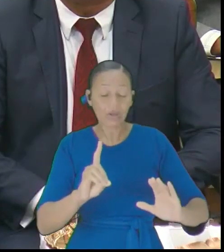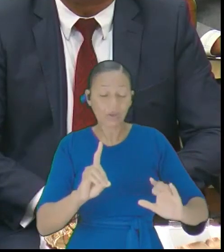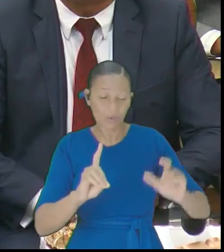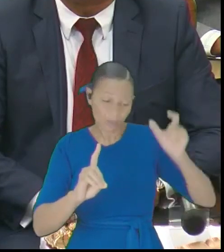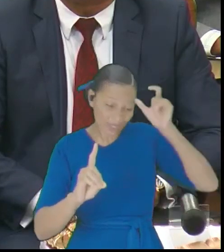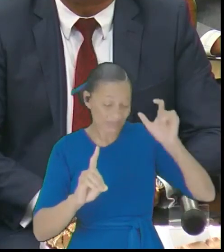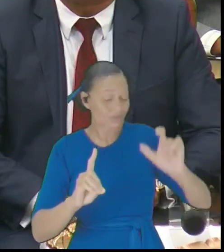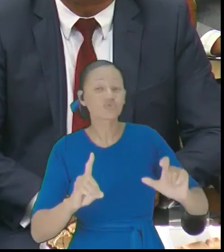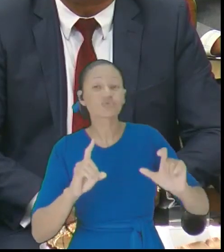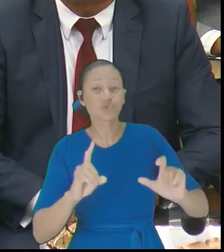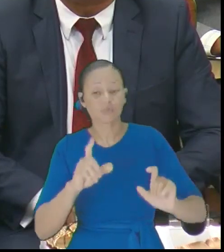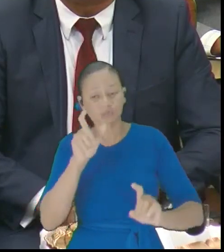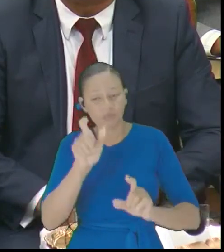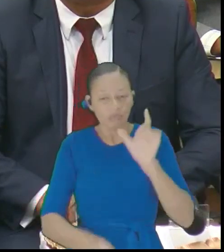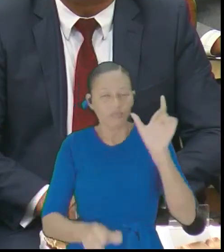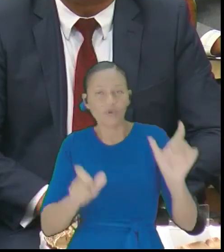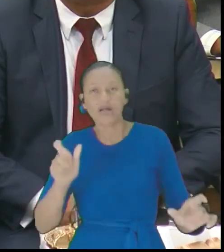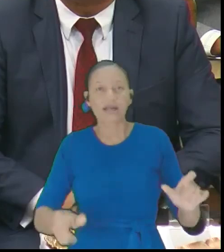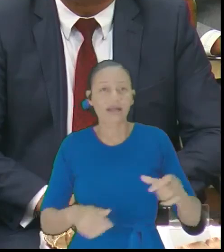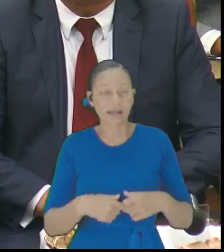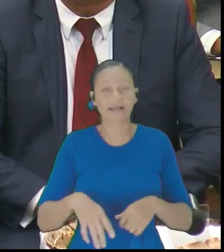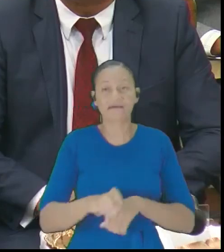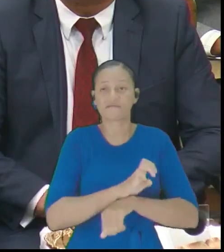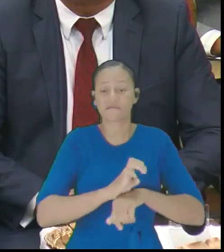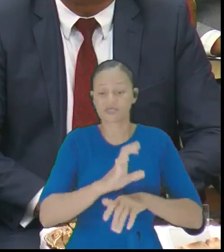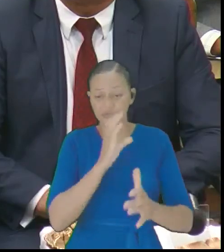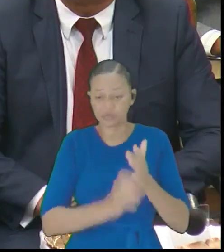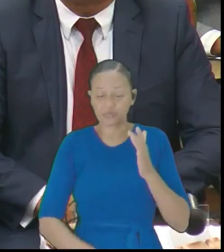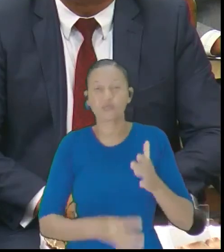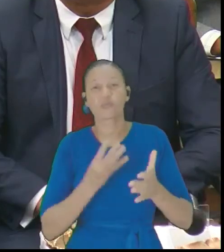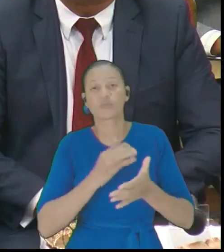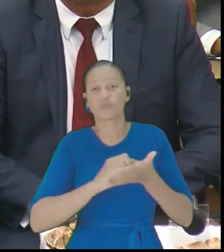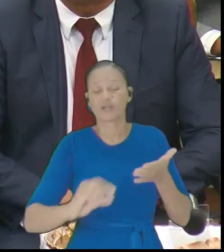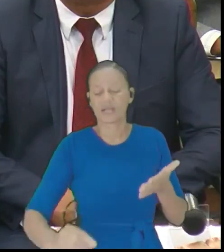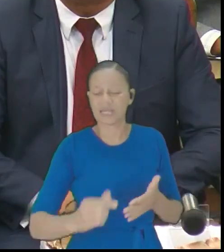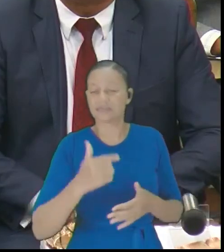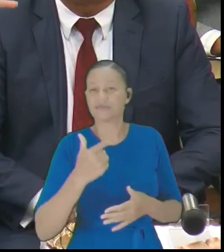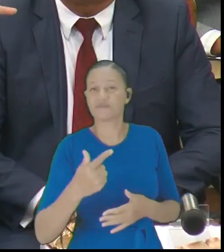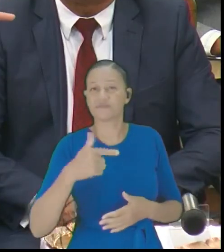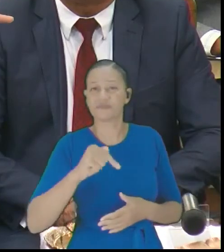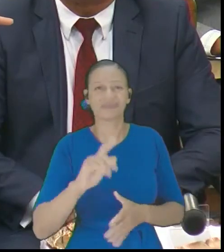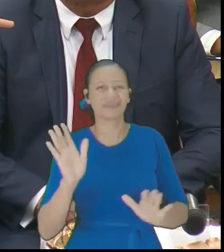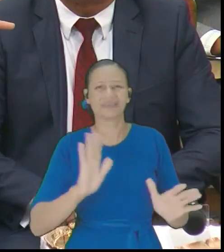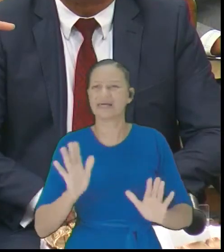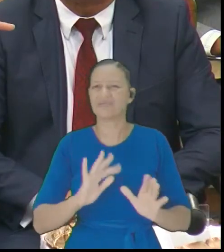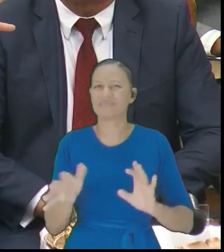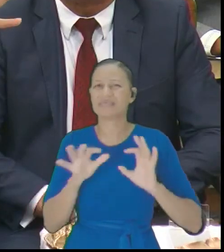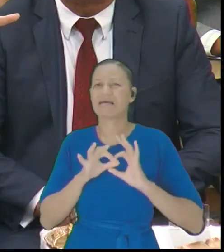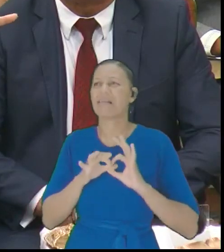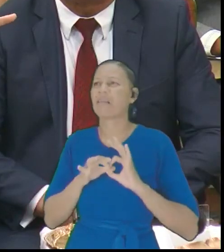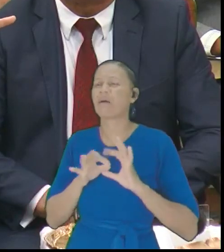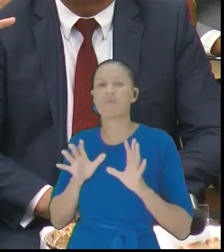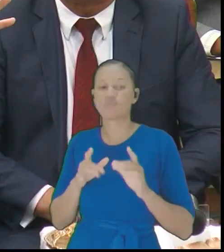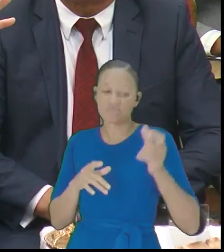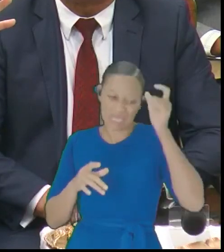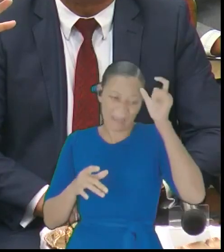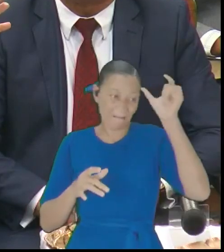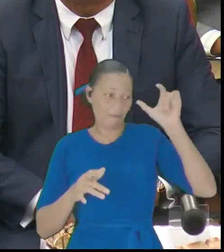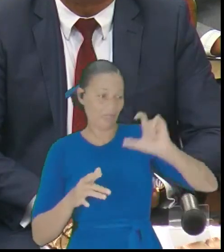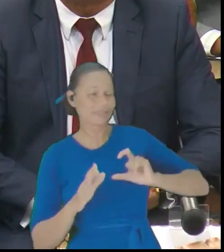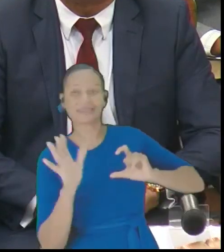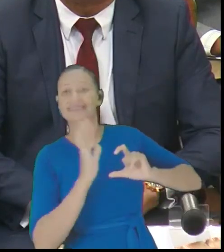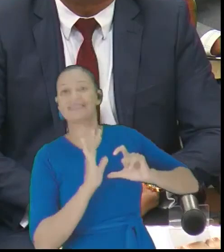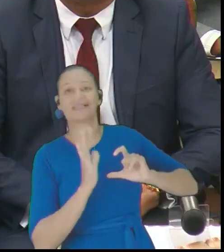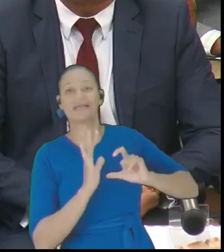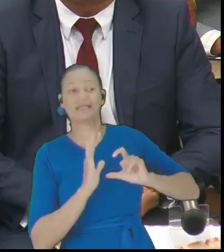que Paulo diz em Efésios 4, 27, não deis lugar ao diabo. Ele